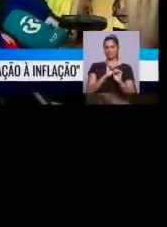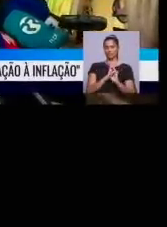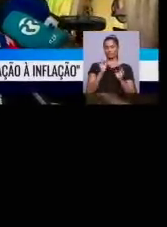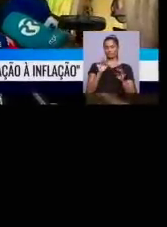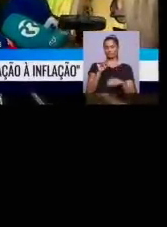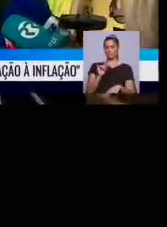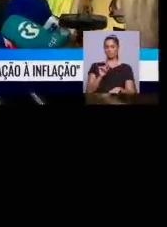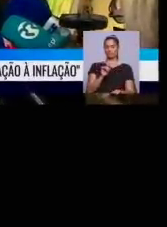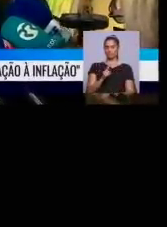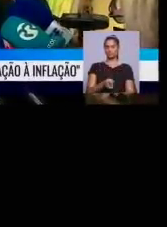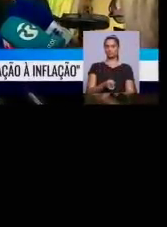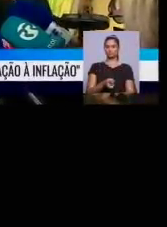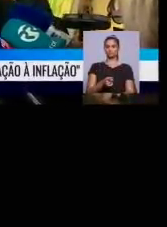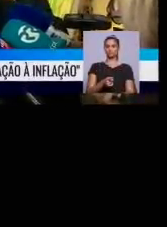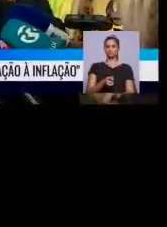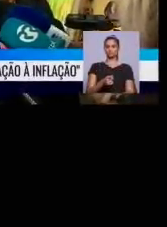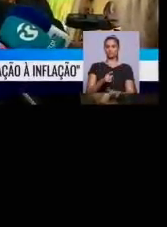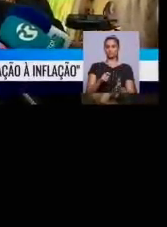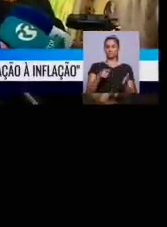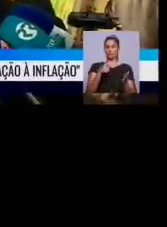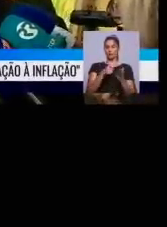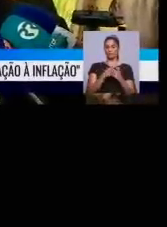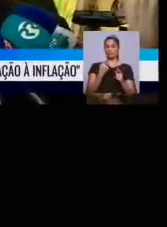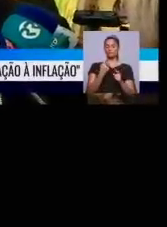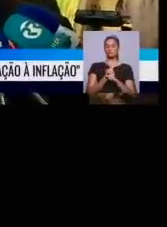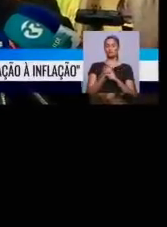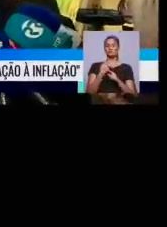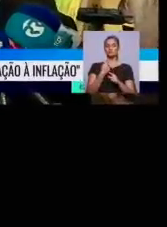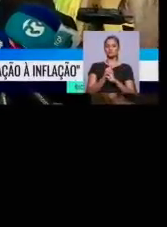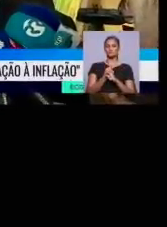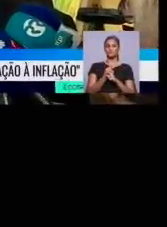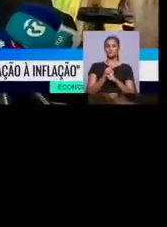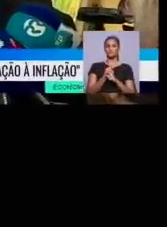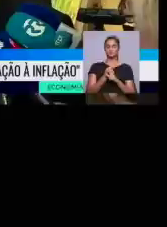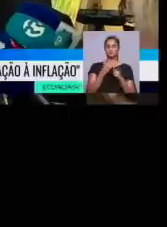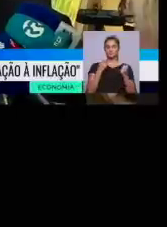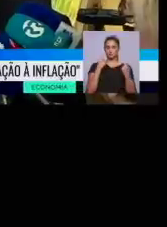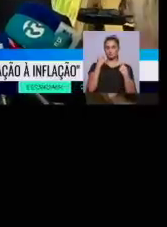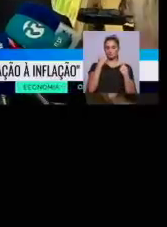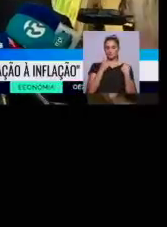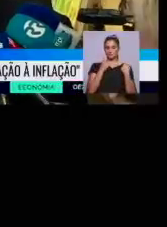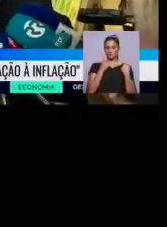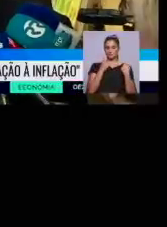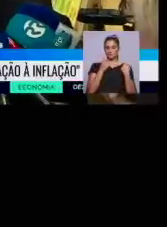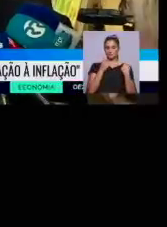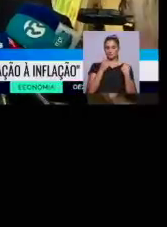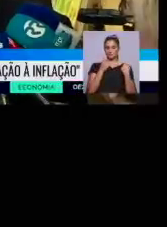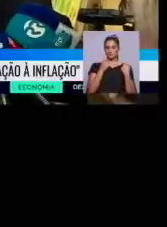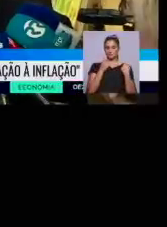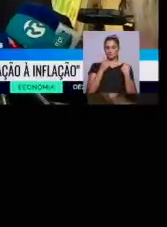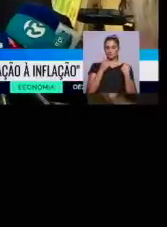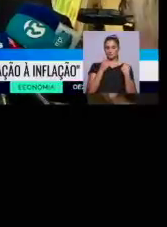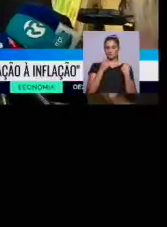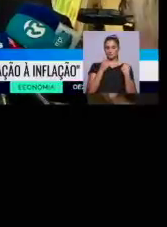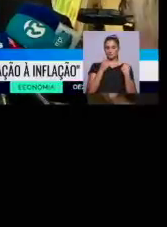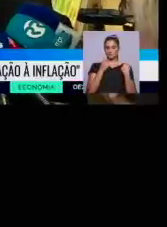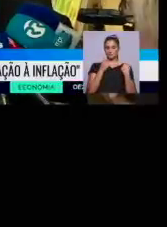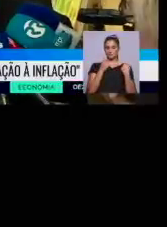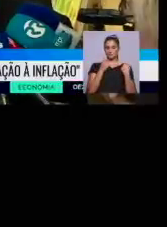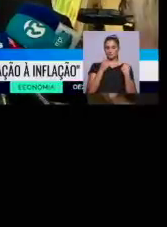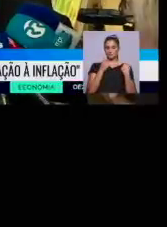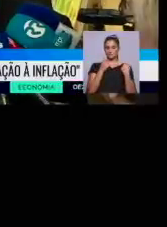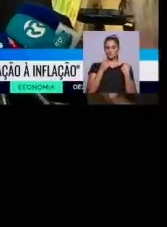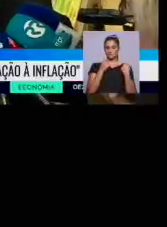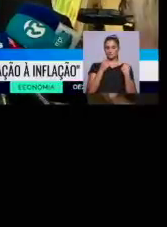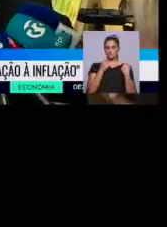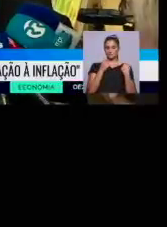que também deviam pegar alguma coisa a pensar na coletividade pegar o problema é que para onde